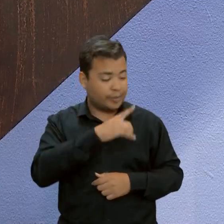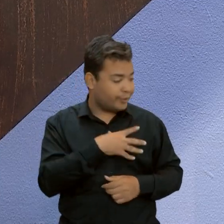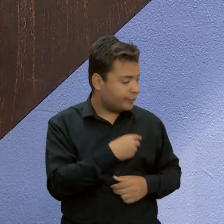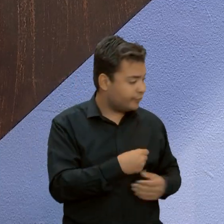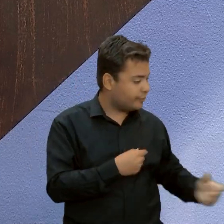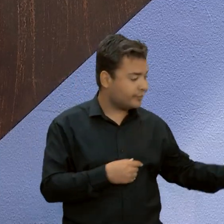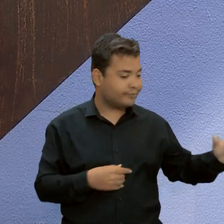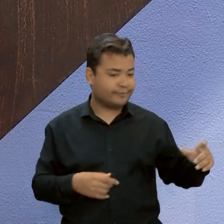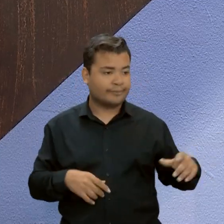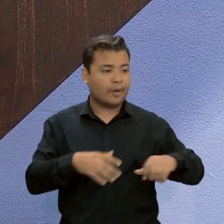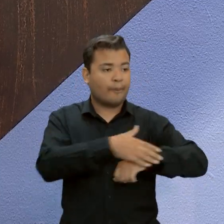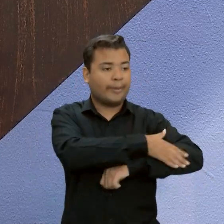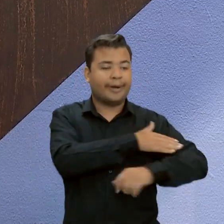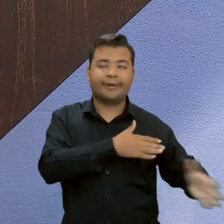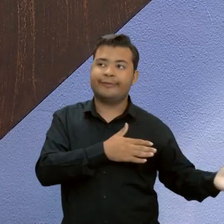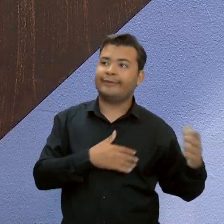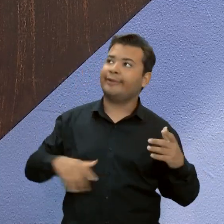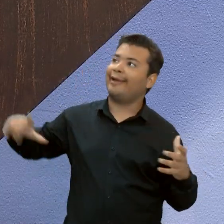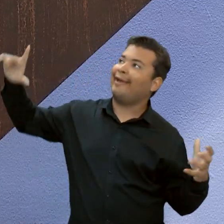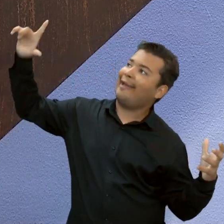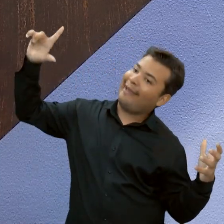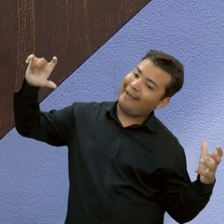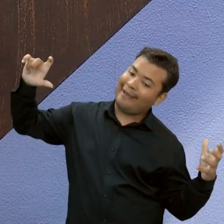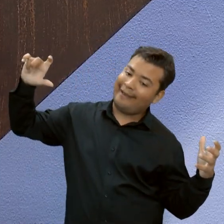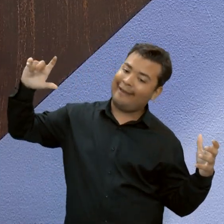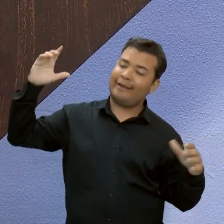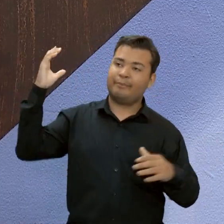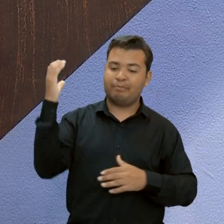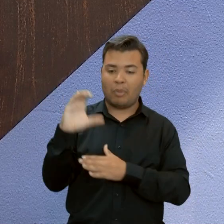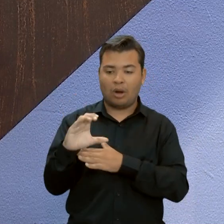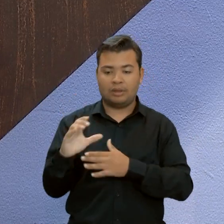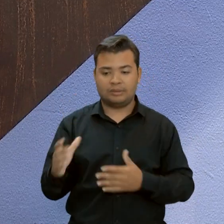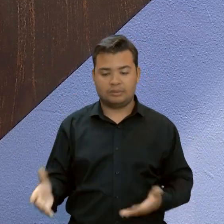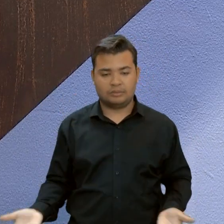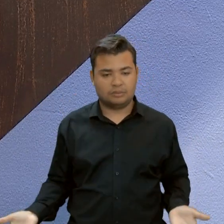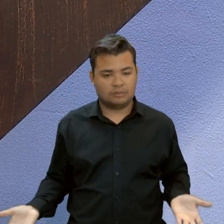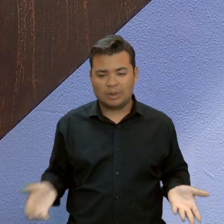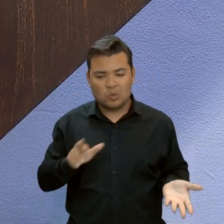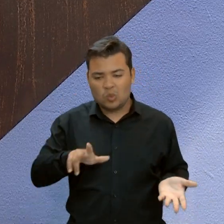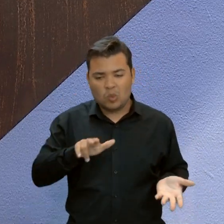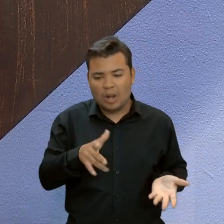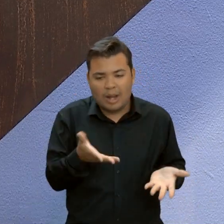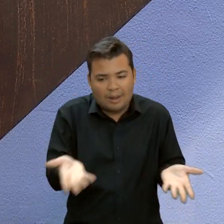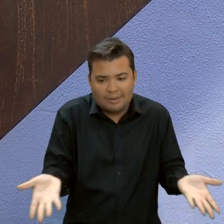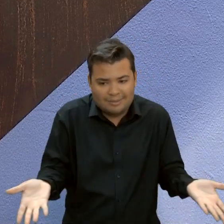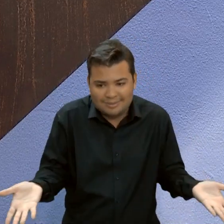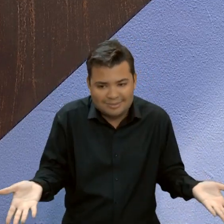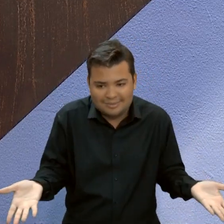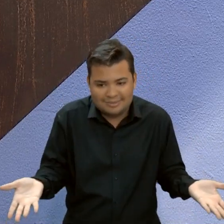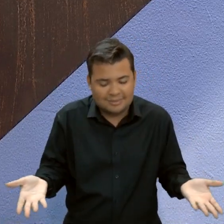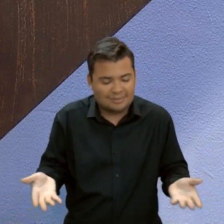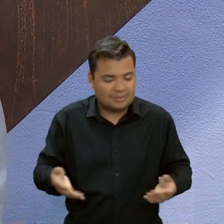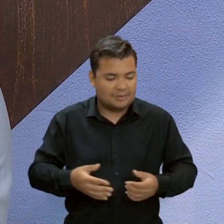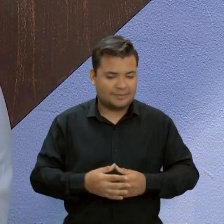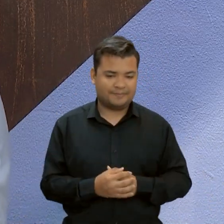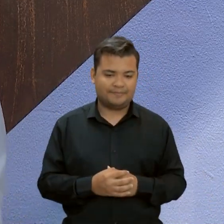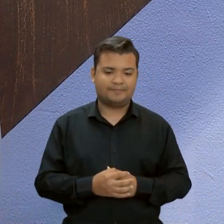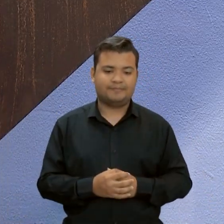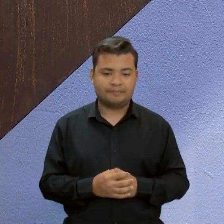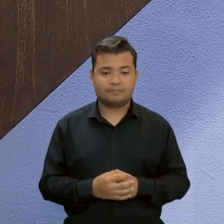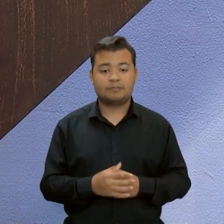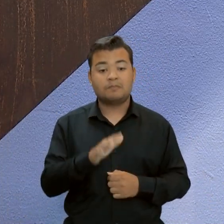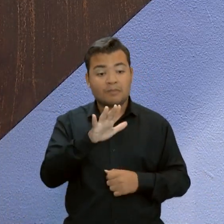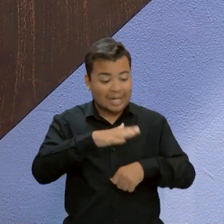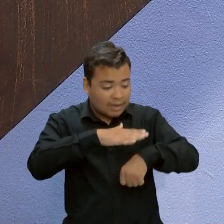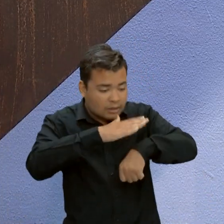na realidade, ele não é bem assim como tem que ser feito, né? Então, como é dito, né? E o mais interessante desse